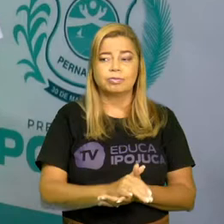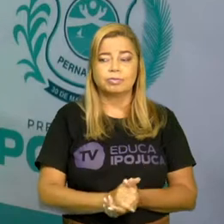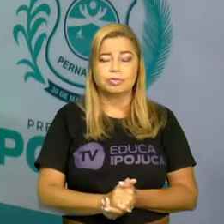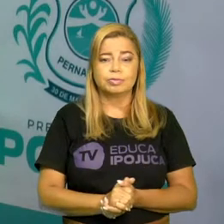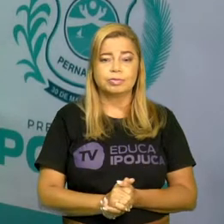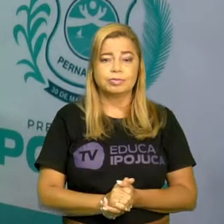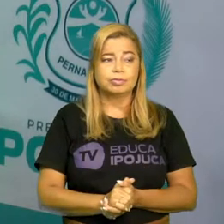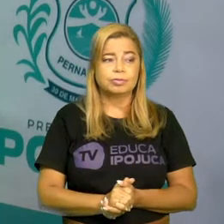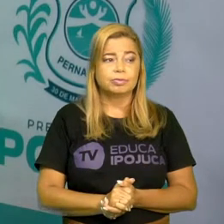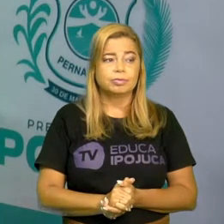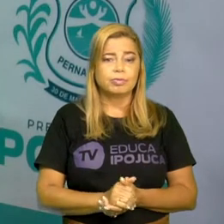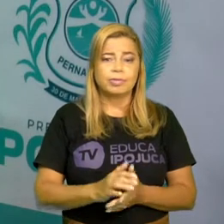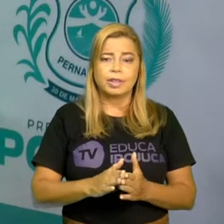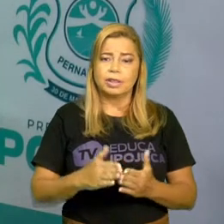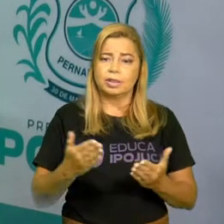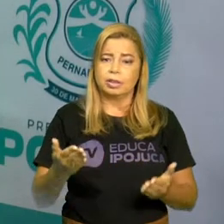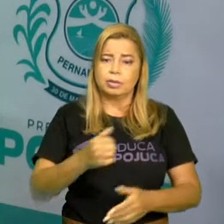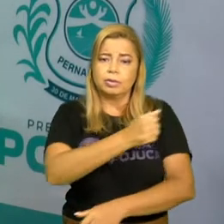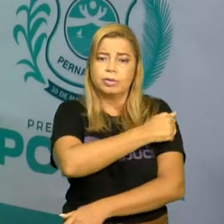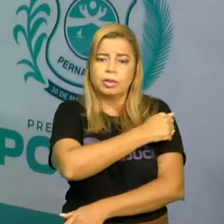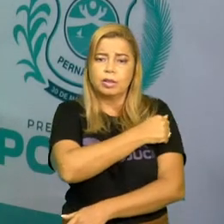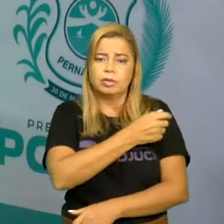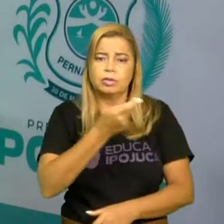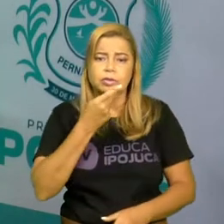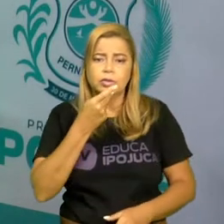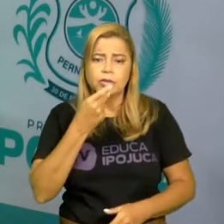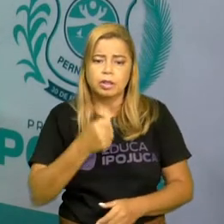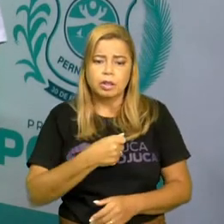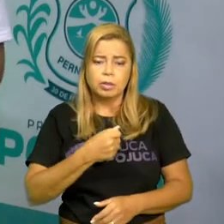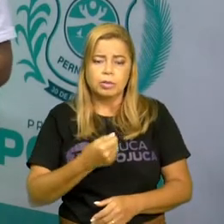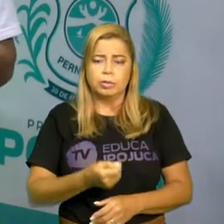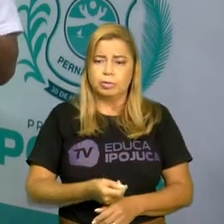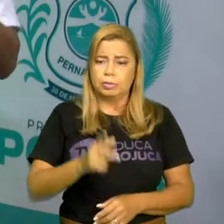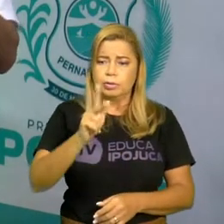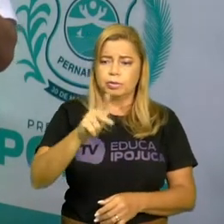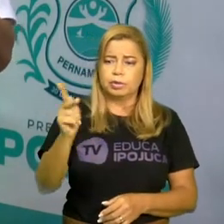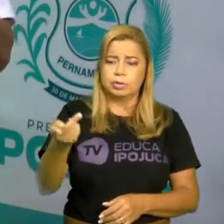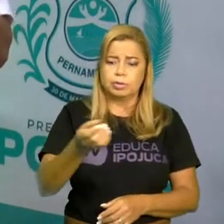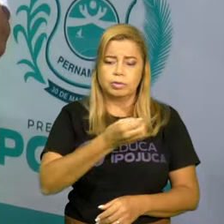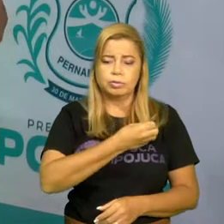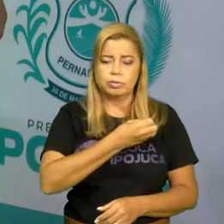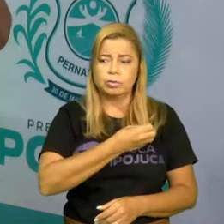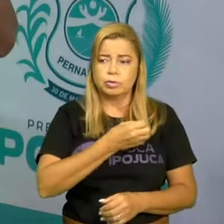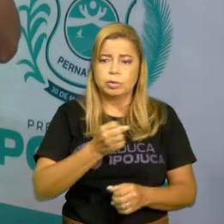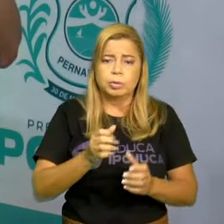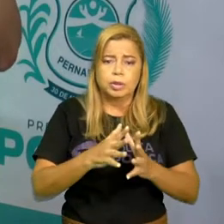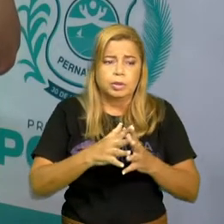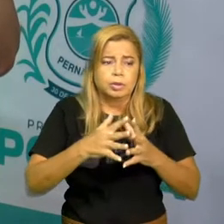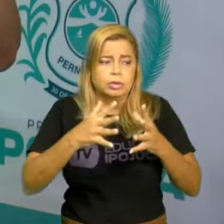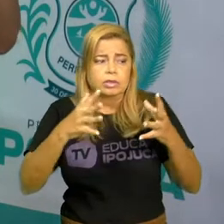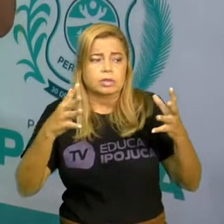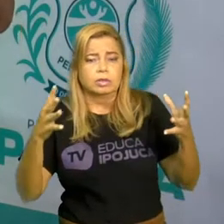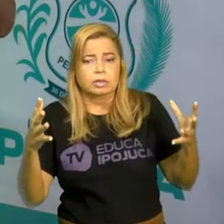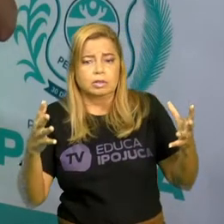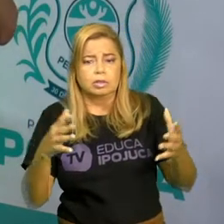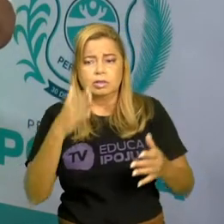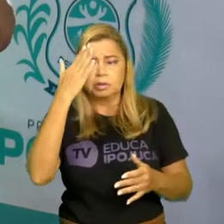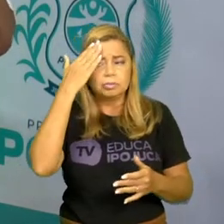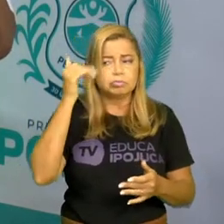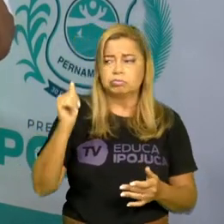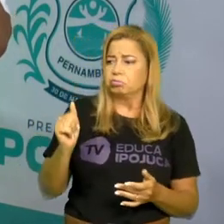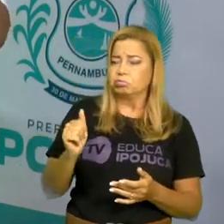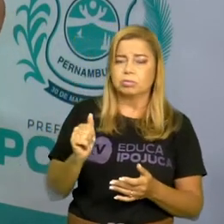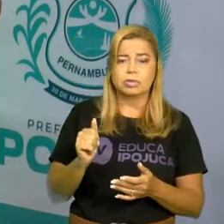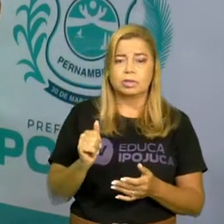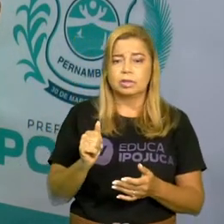456.789. Aí meu aluno disse: tem esses números muito grandes, eu não sei. Mas a gente entende que esse valor, essa maneira